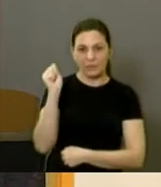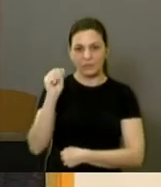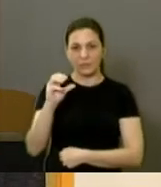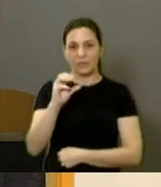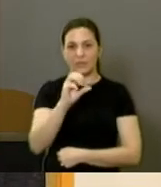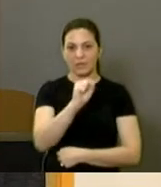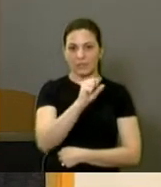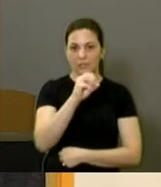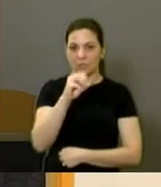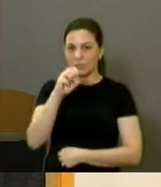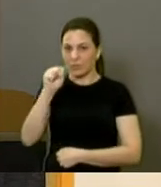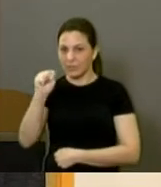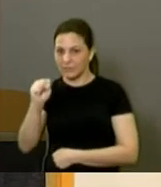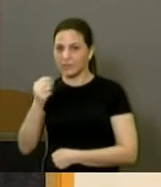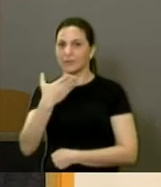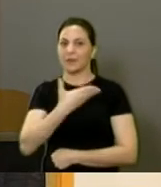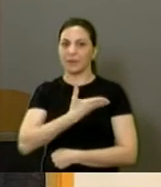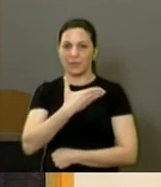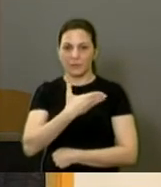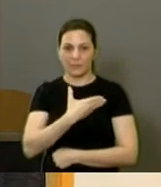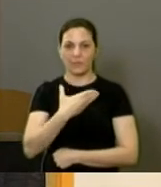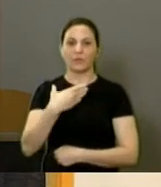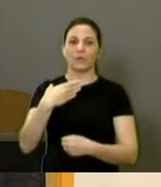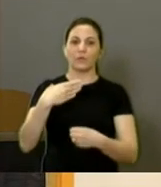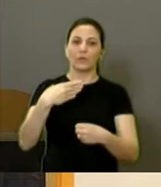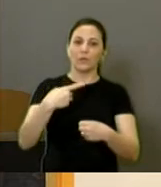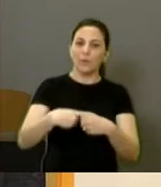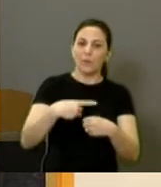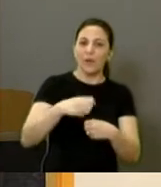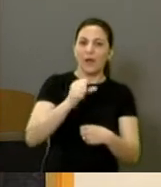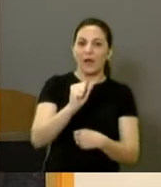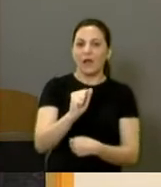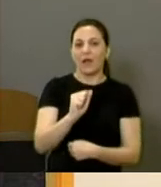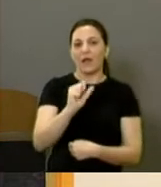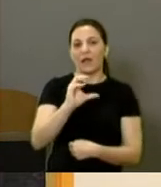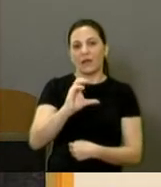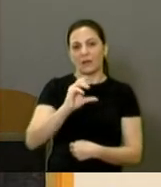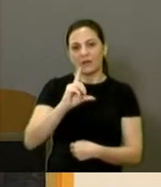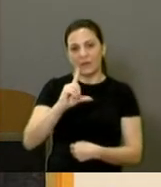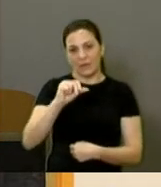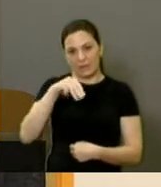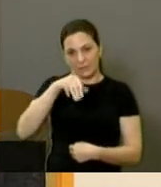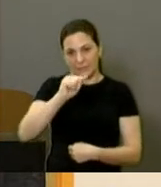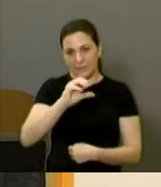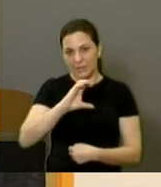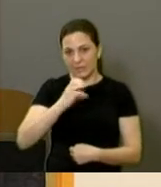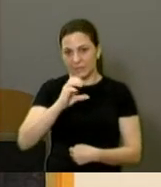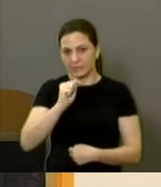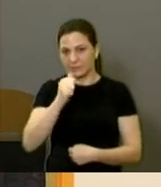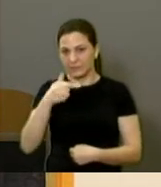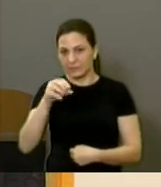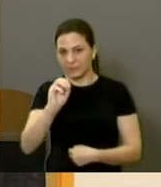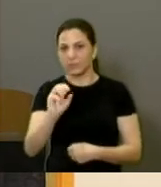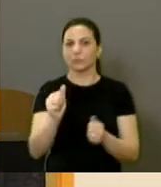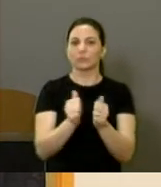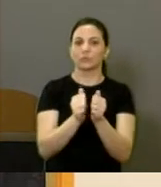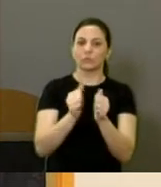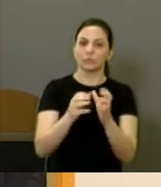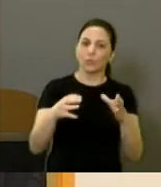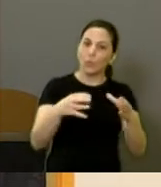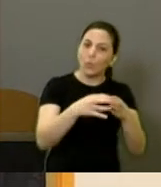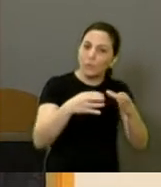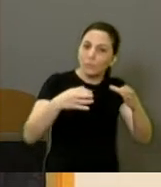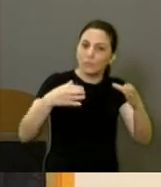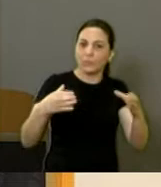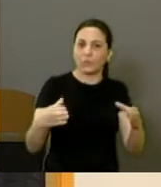SOS Amigos, lá do Jardim Aclimação e Adjacências, junto com um grupo grande de